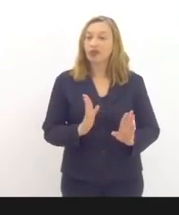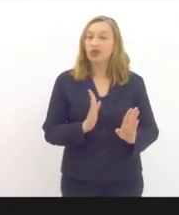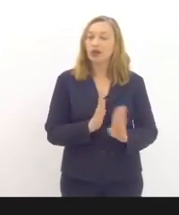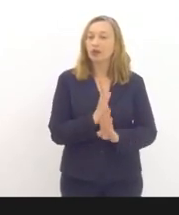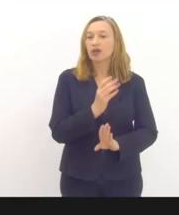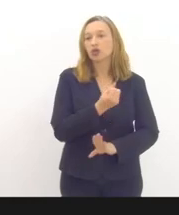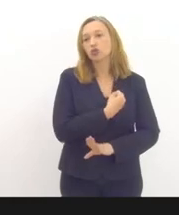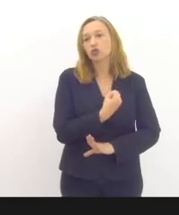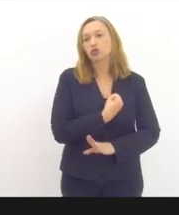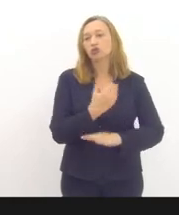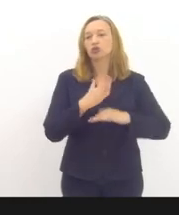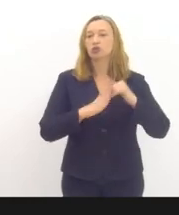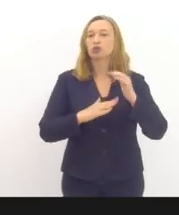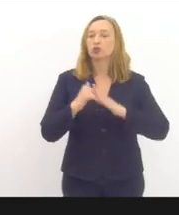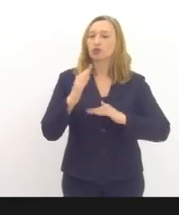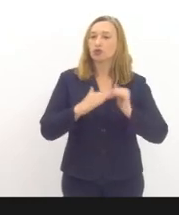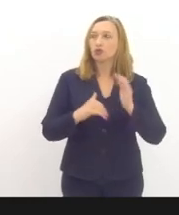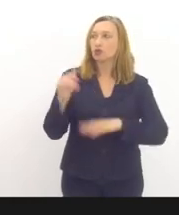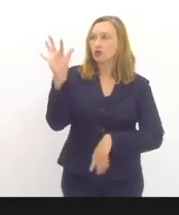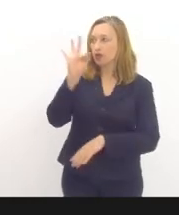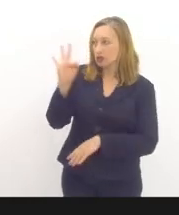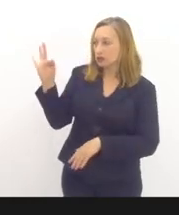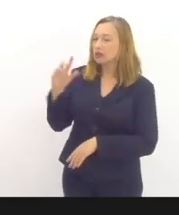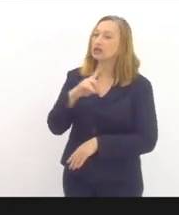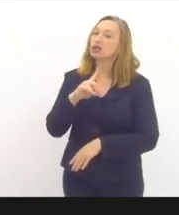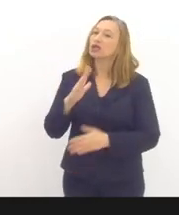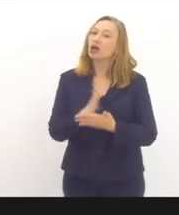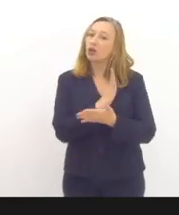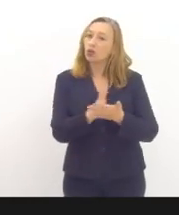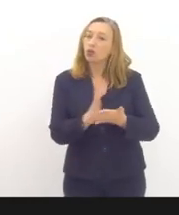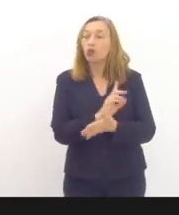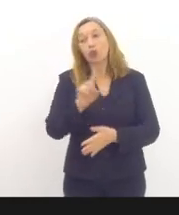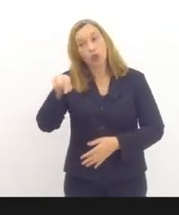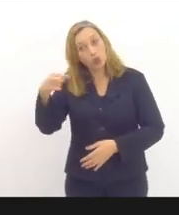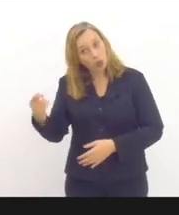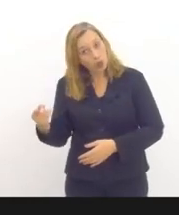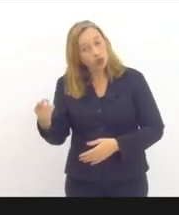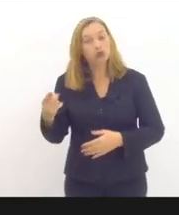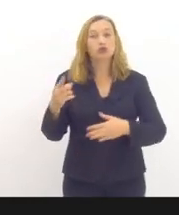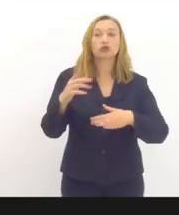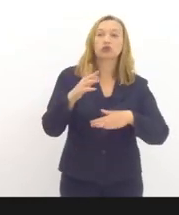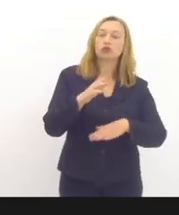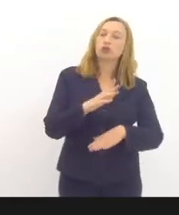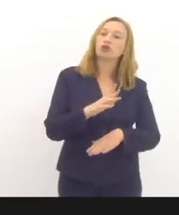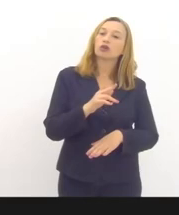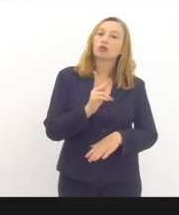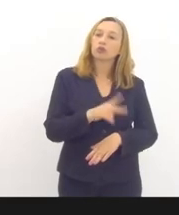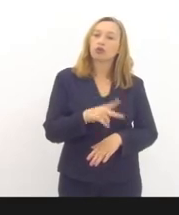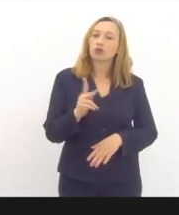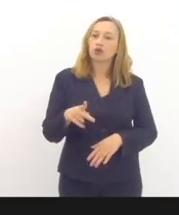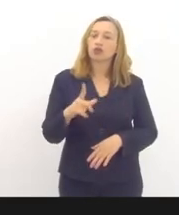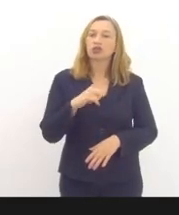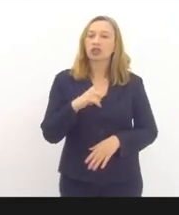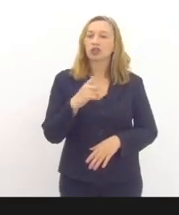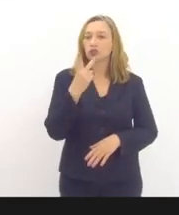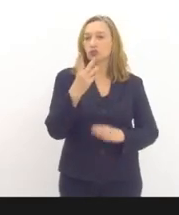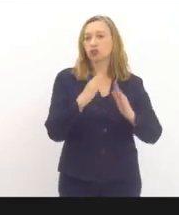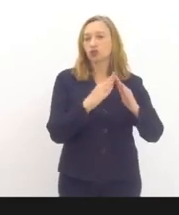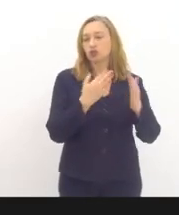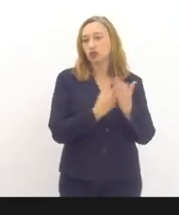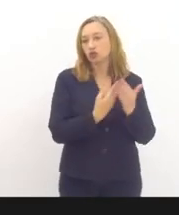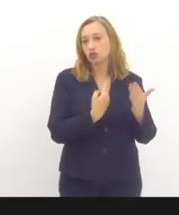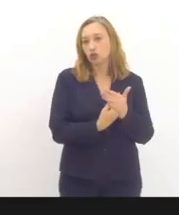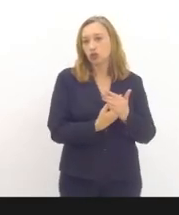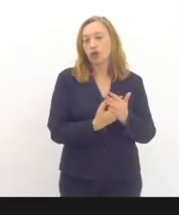número dos professores de francês, a gente tem alguns outros professores lotados, a gente tem hoje duas escolas que